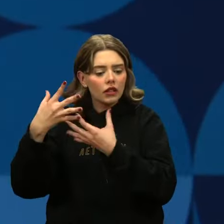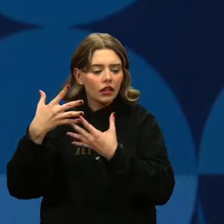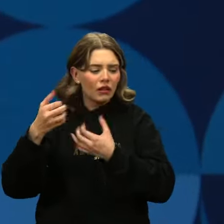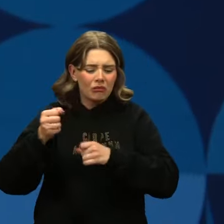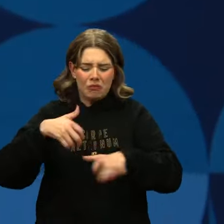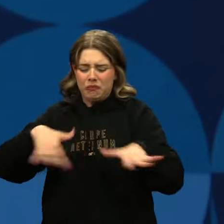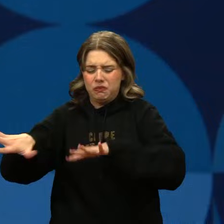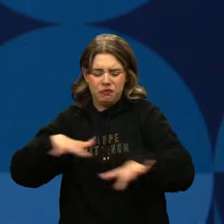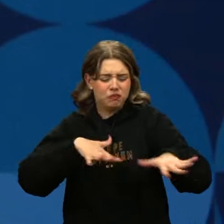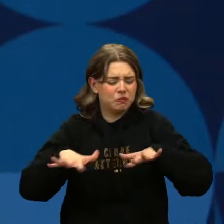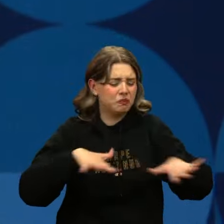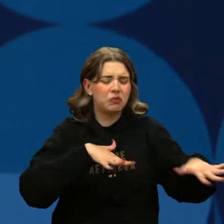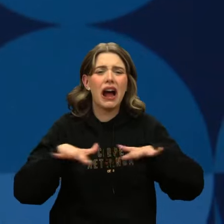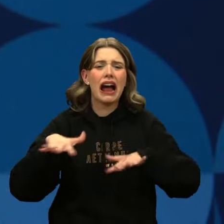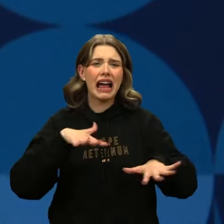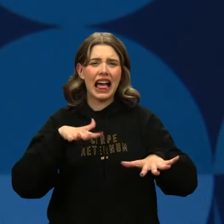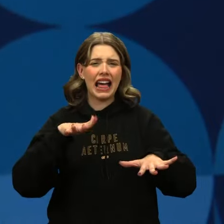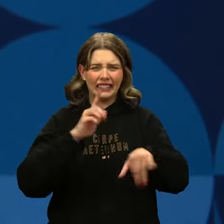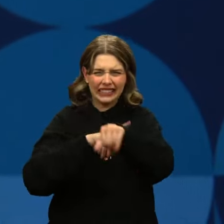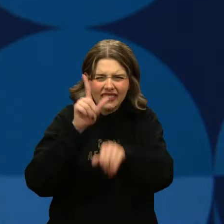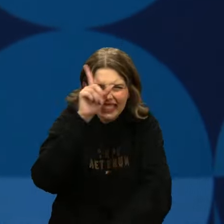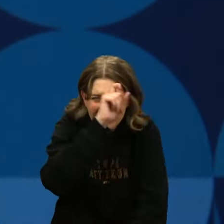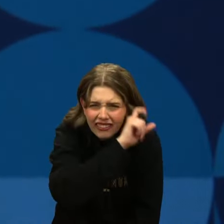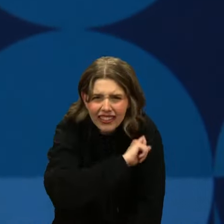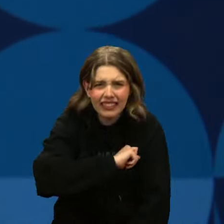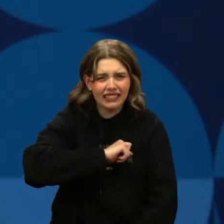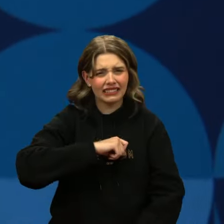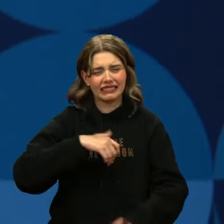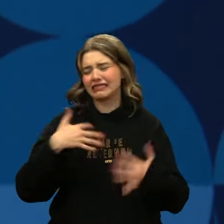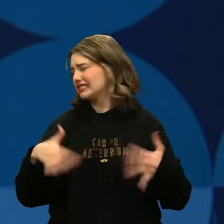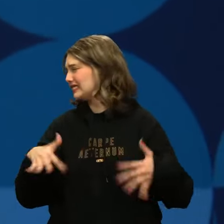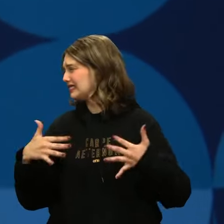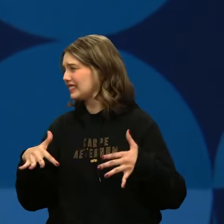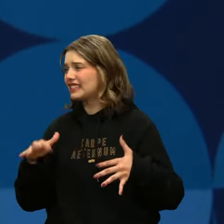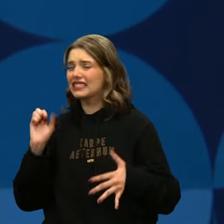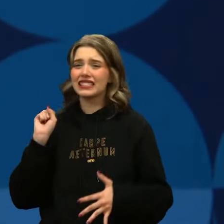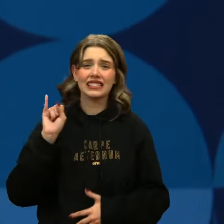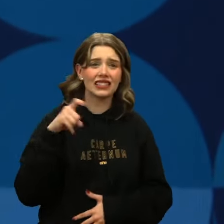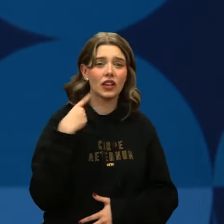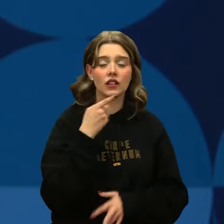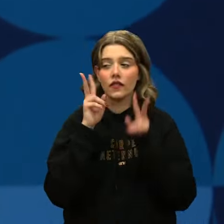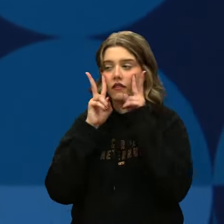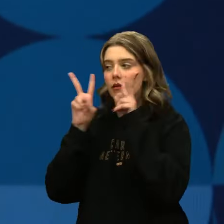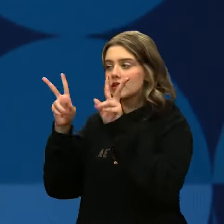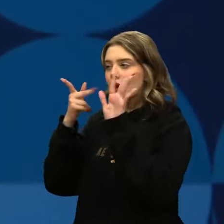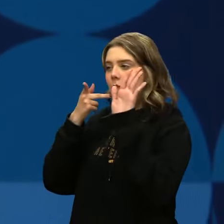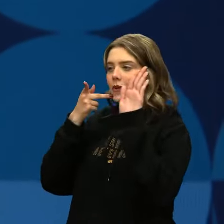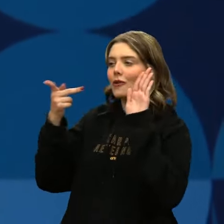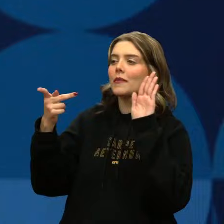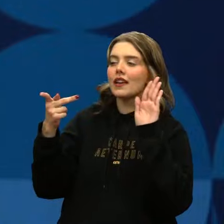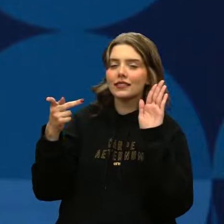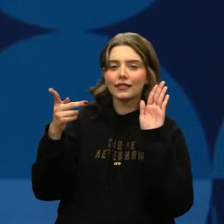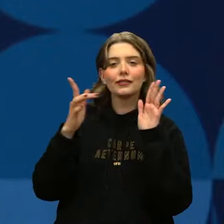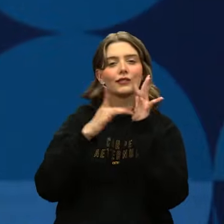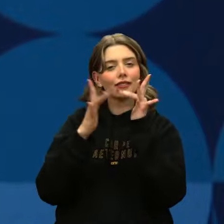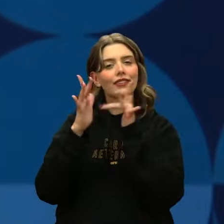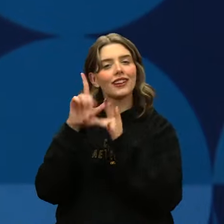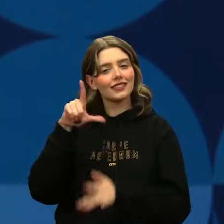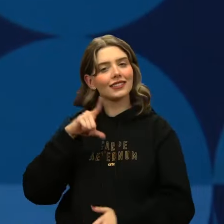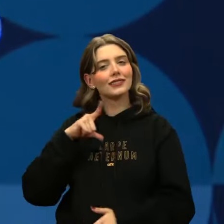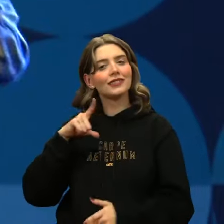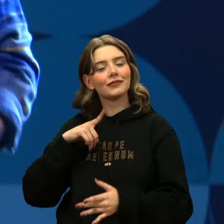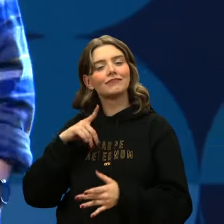tudo tremendo, em meio ao caos, se nós olharmos para as promessas de Jesus, existe esperança.